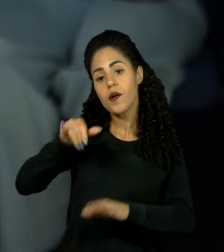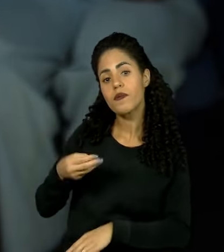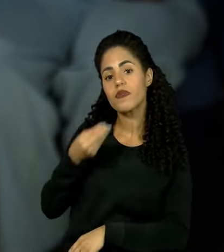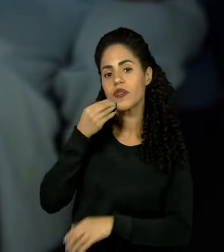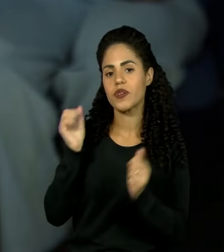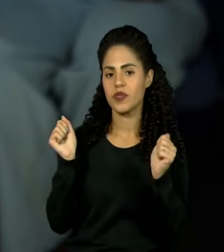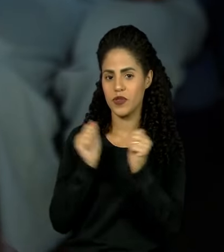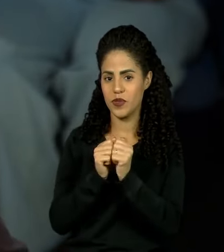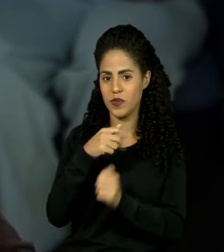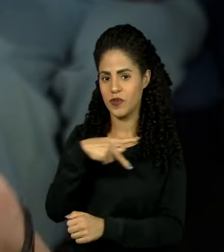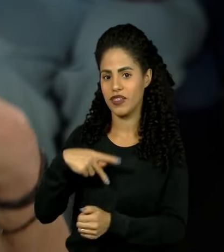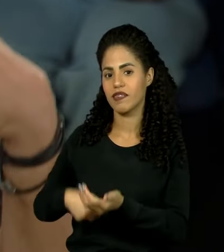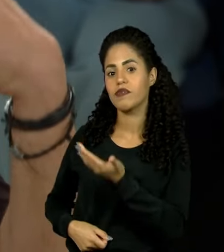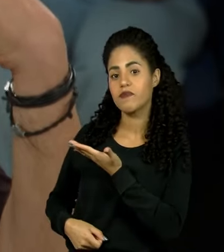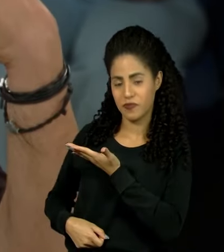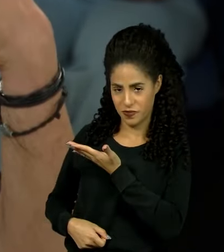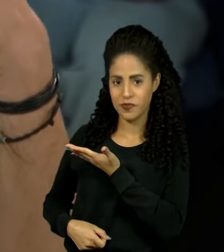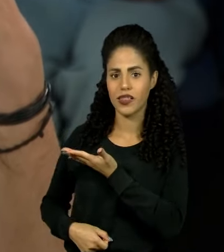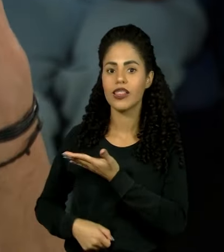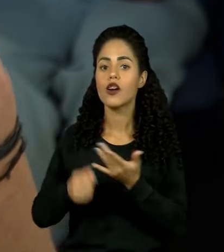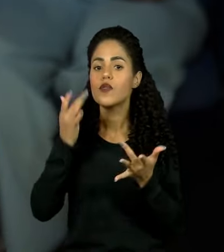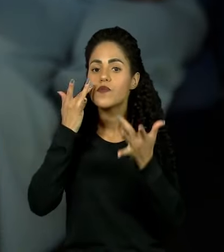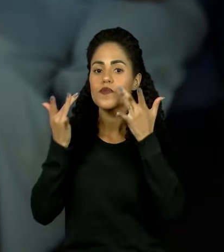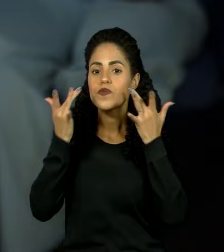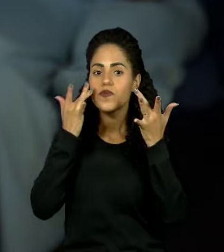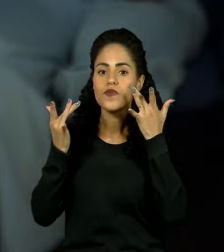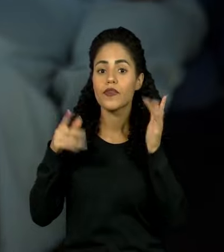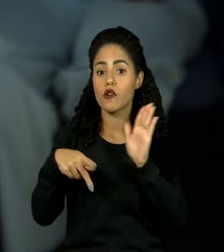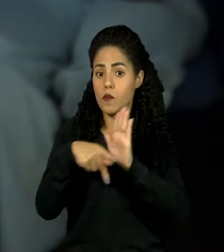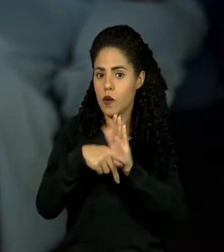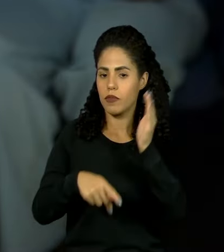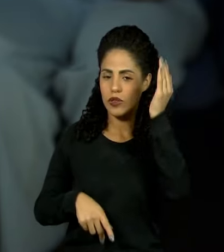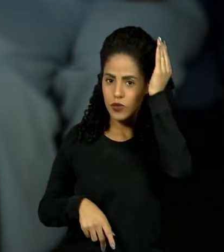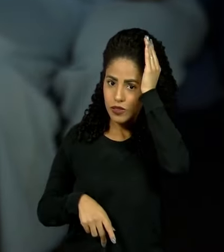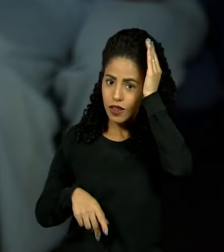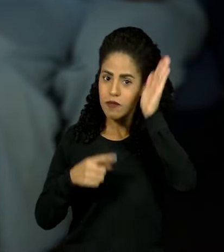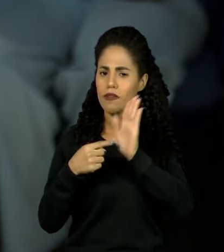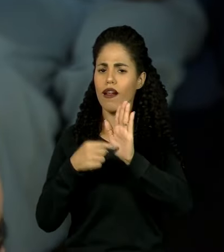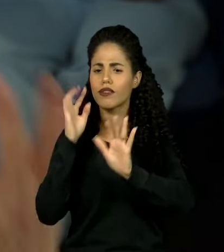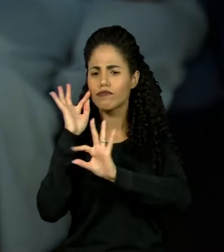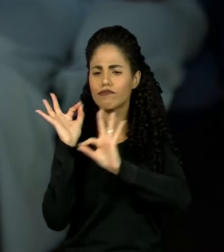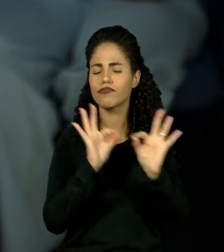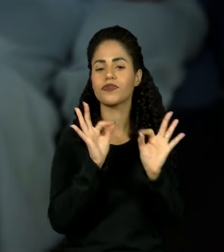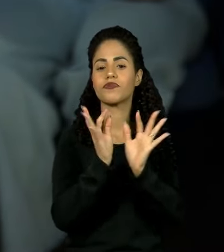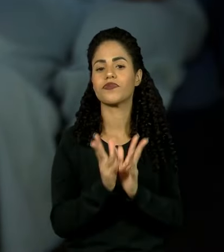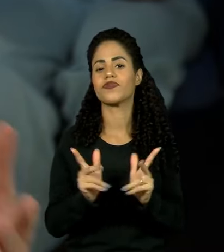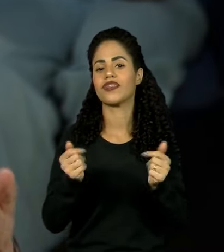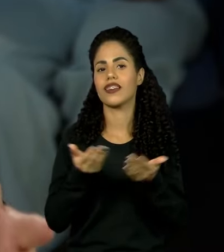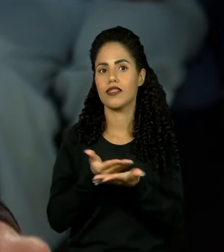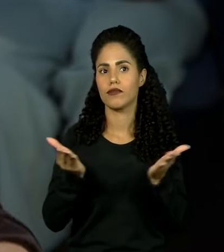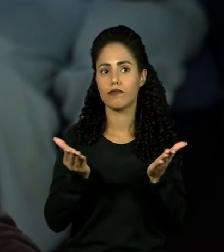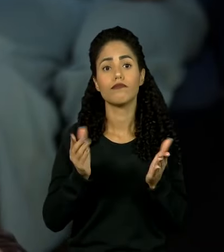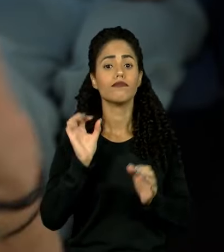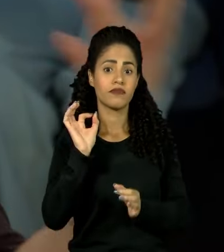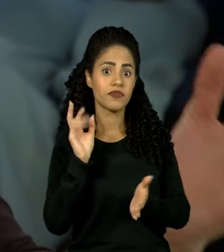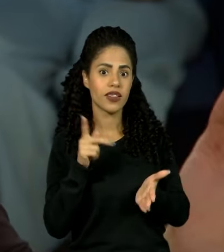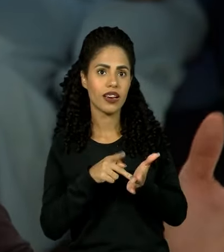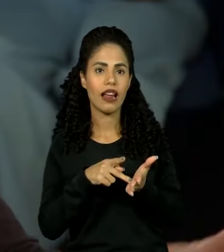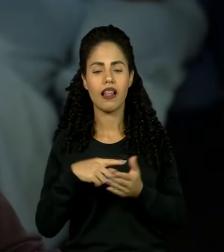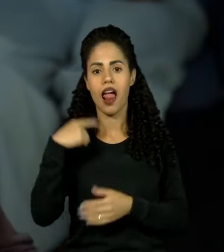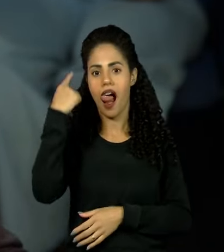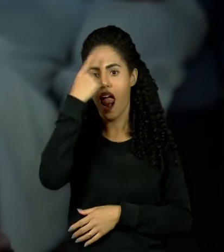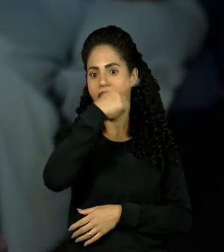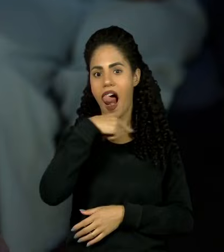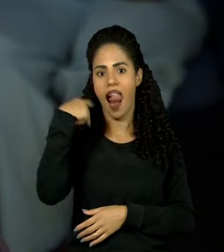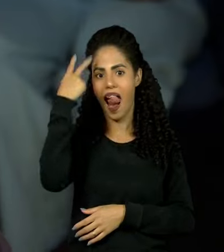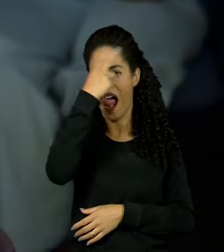presidente da fomer então a gente pegou uma uma peça do SESC também pra gente acompanhar essa maravilha que é o puls Na verdade eu pisaria de horas com ele porque